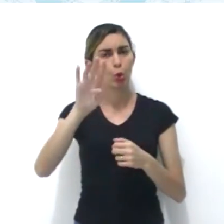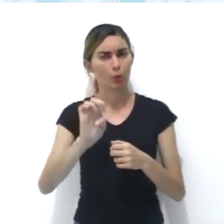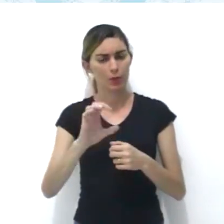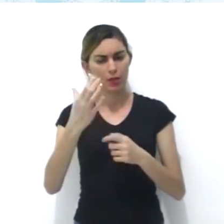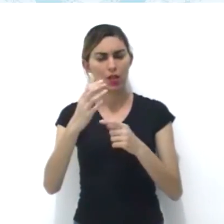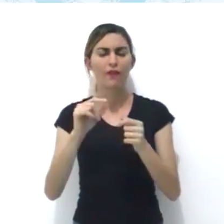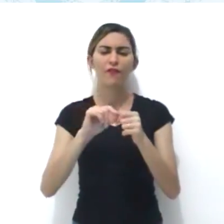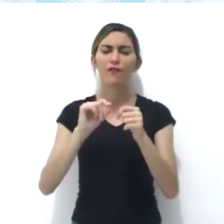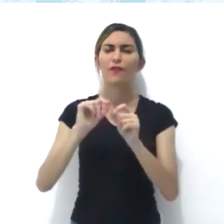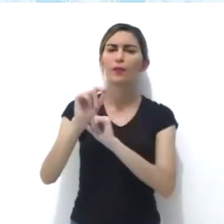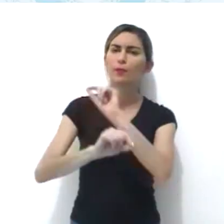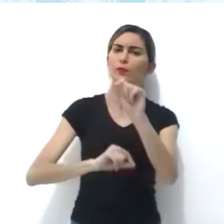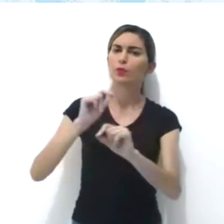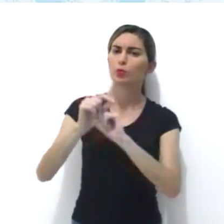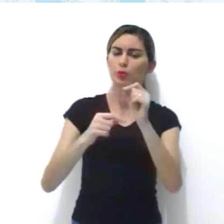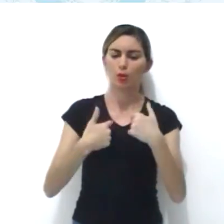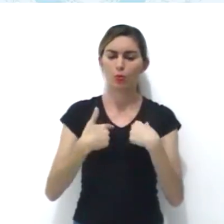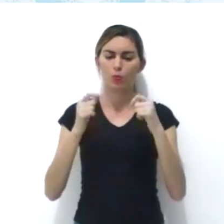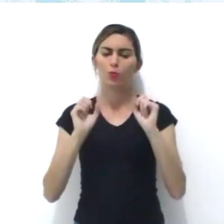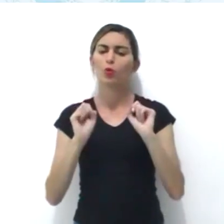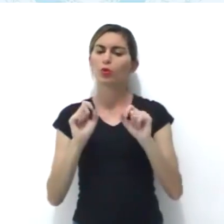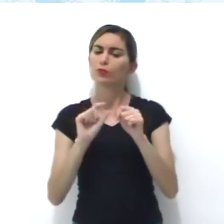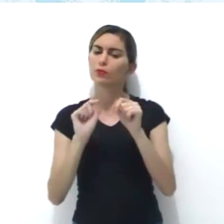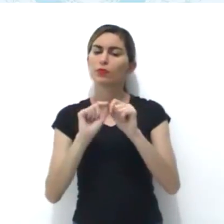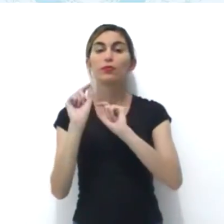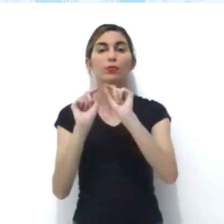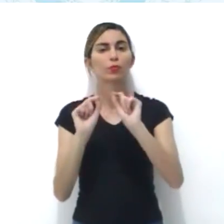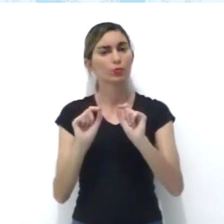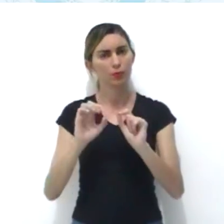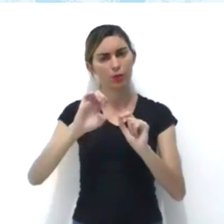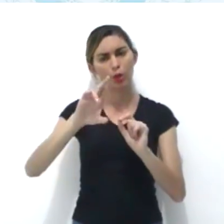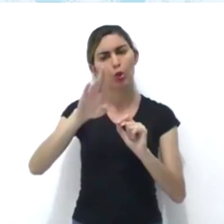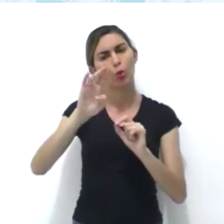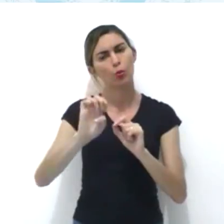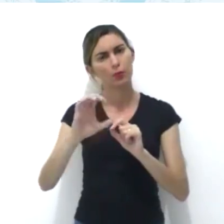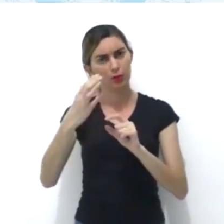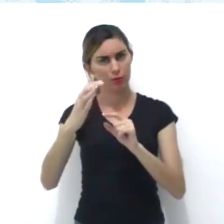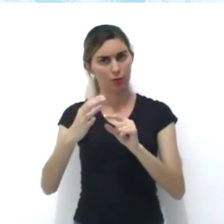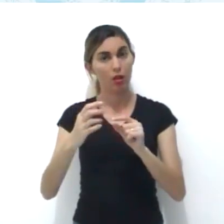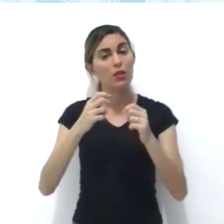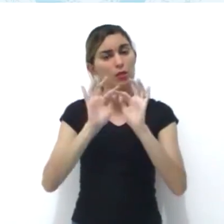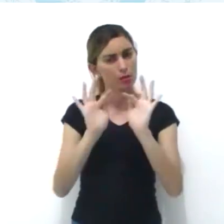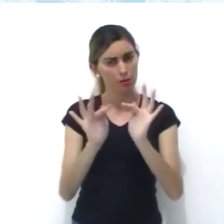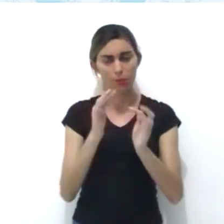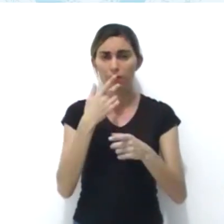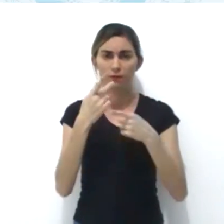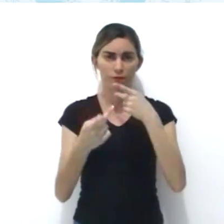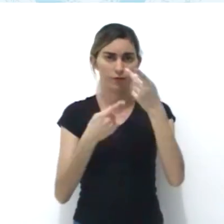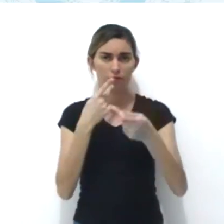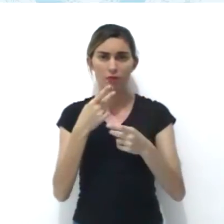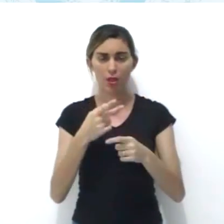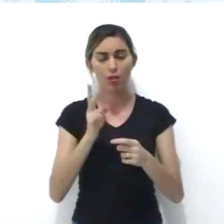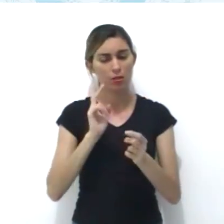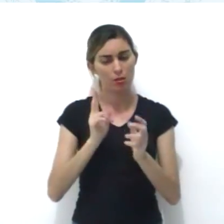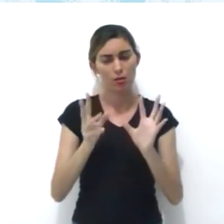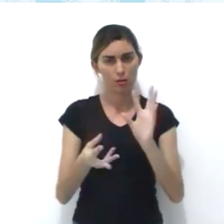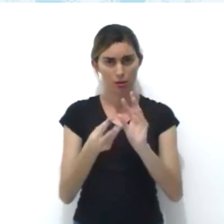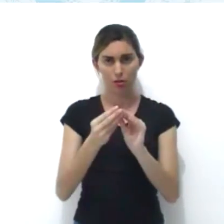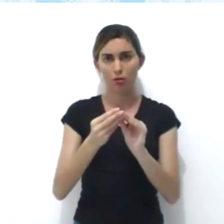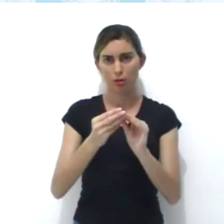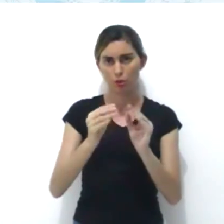ciências. Mas o que é que se faz lá, né? O que é que eu posso fazer no clube de ciências? Simples. Vai se falar o seguinte, ó.